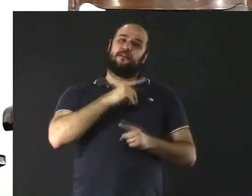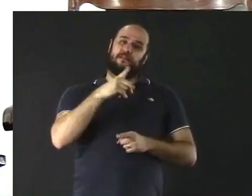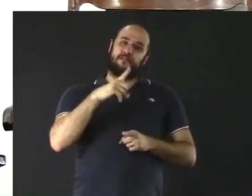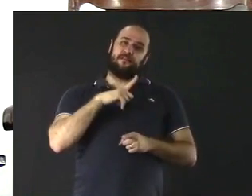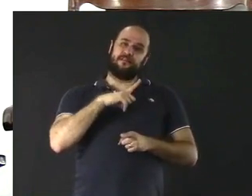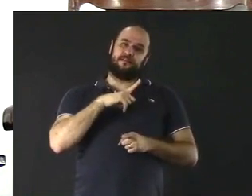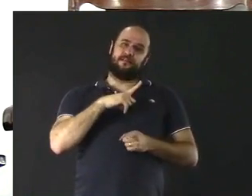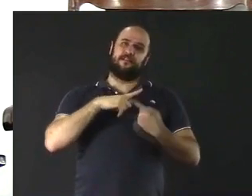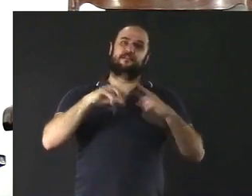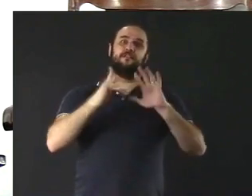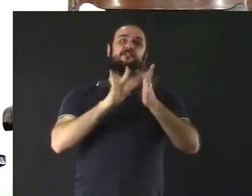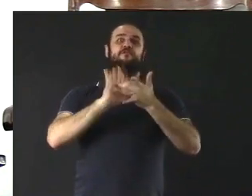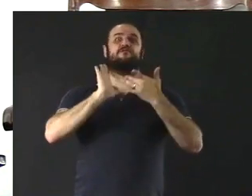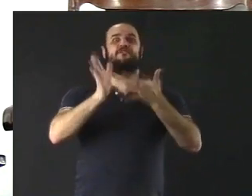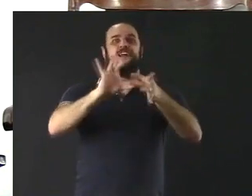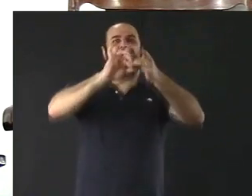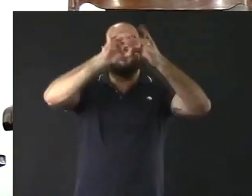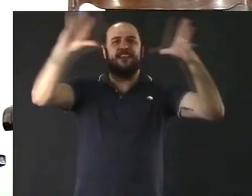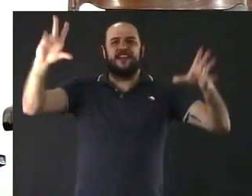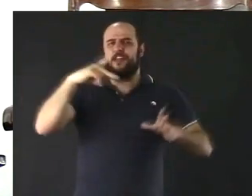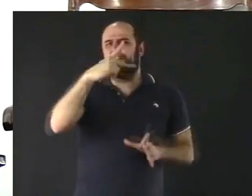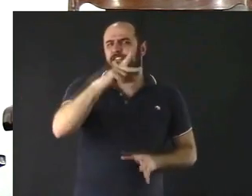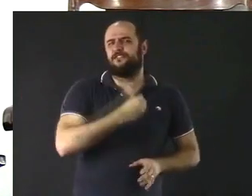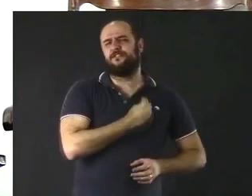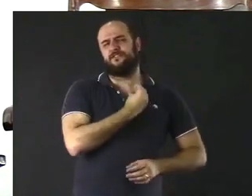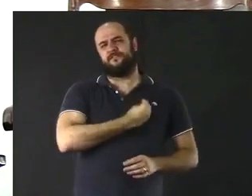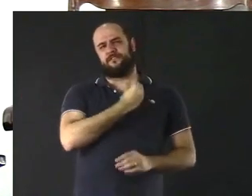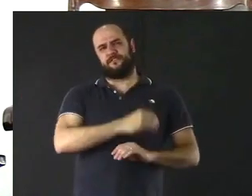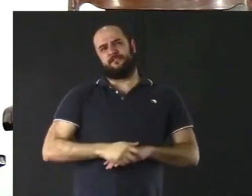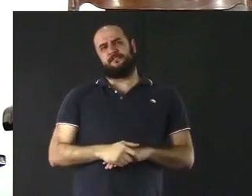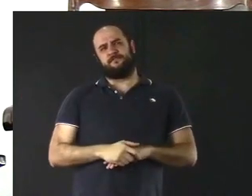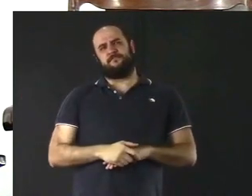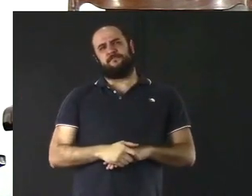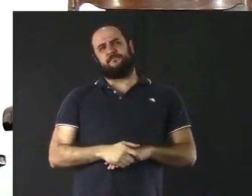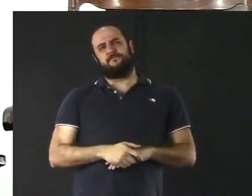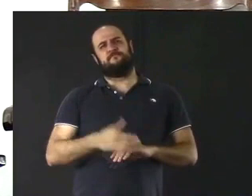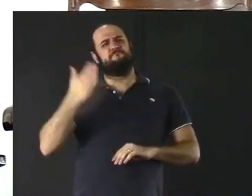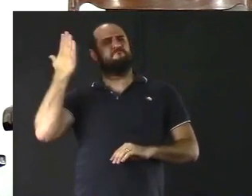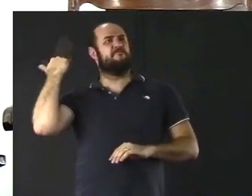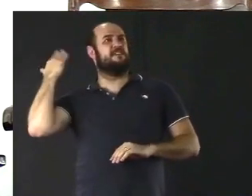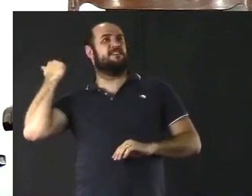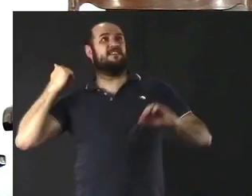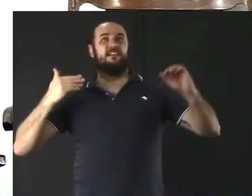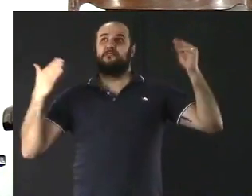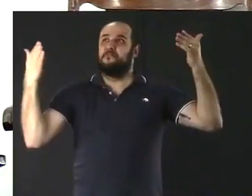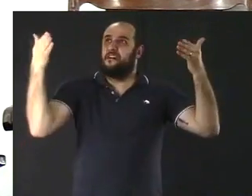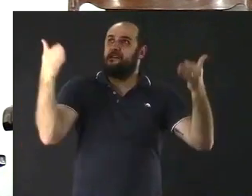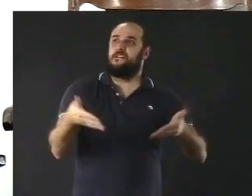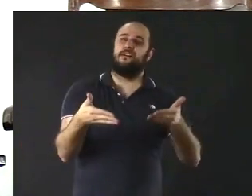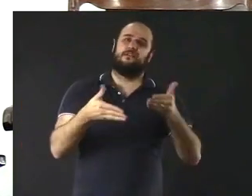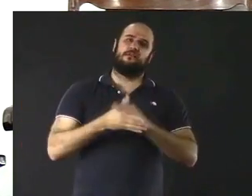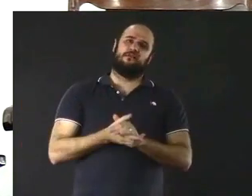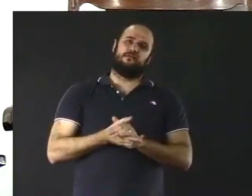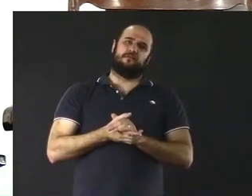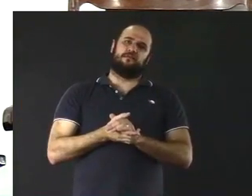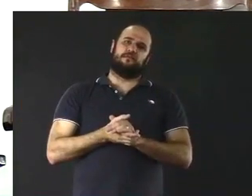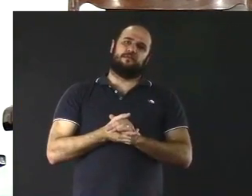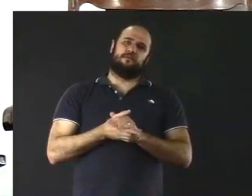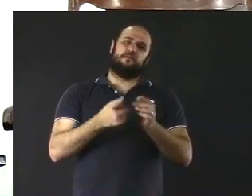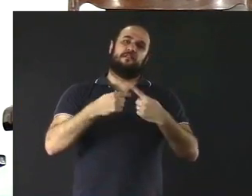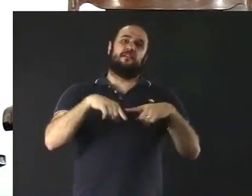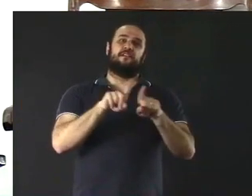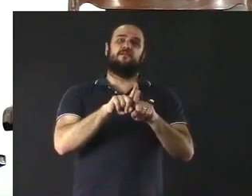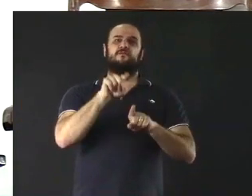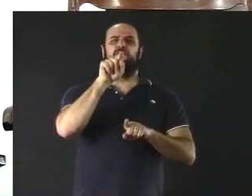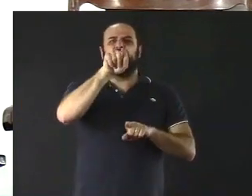já o perdoou, seja ele lá do passado ou da agora, desse momento, então por que